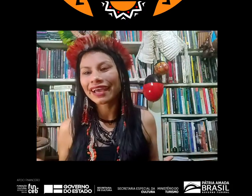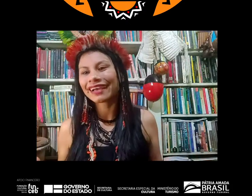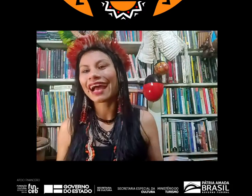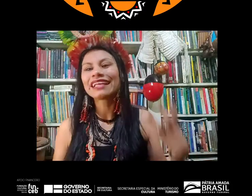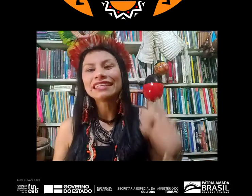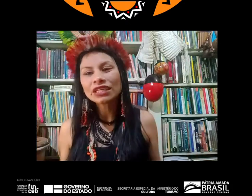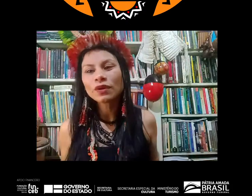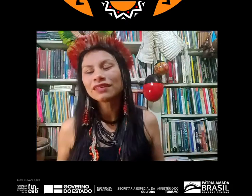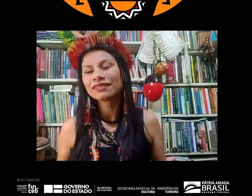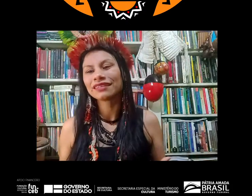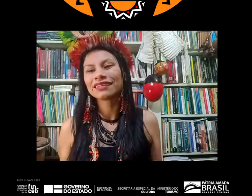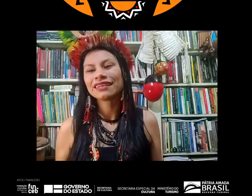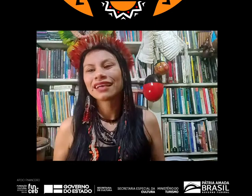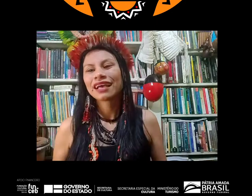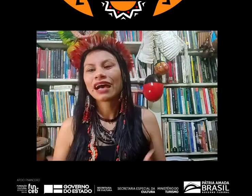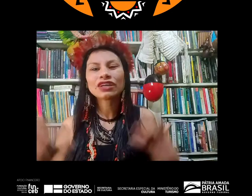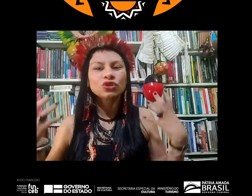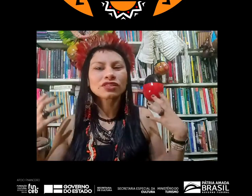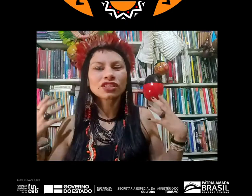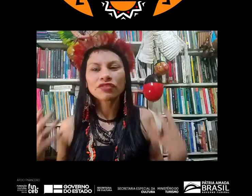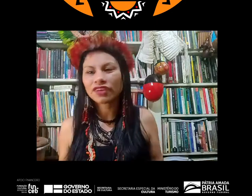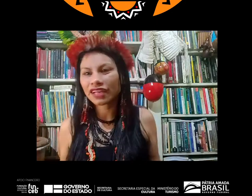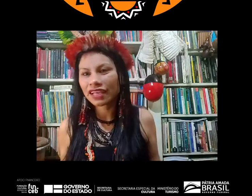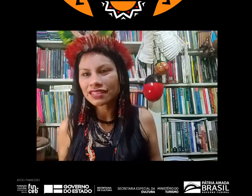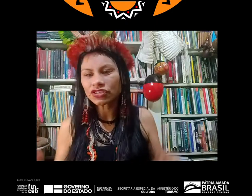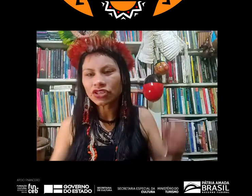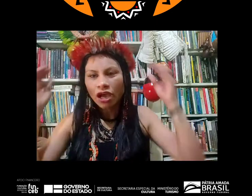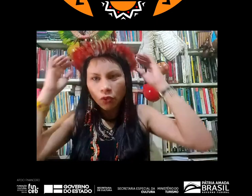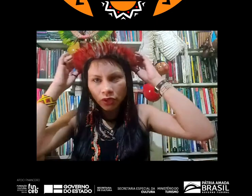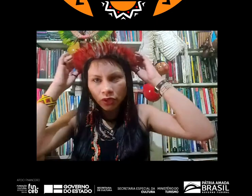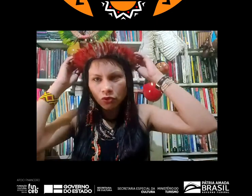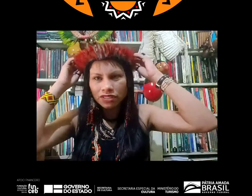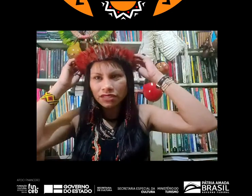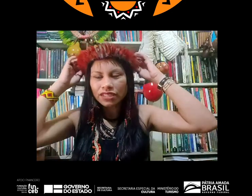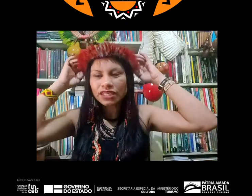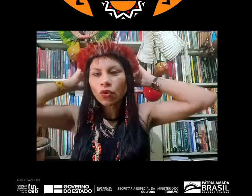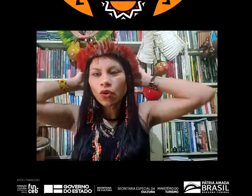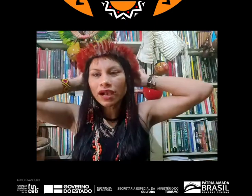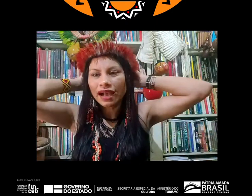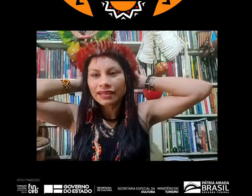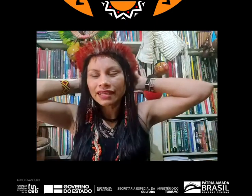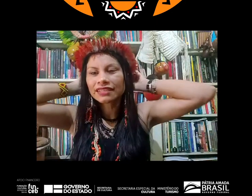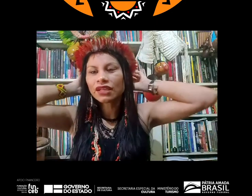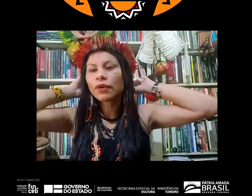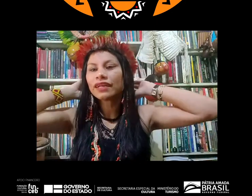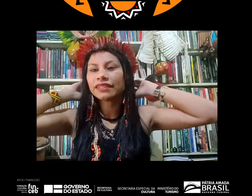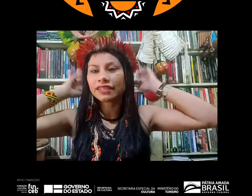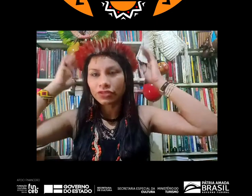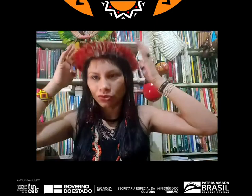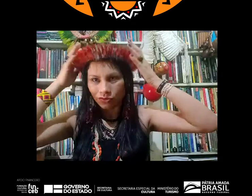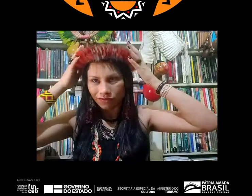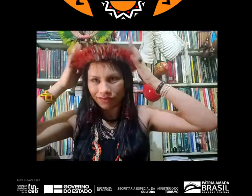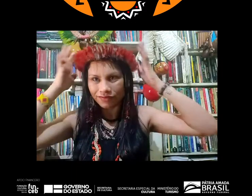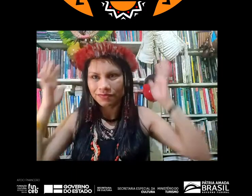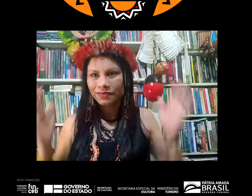gente carrega, a língua, as nossas referências. O que eu estou usando aqui é um cocá. Ele não é adereço.